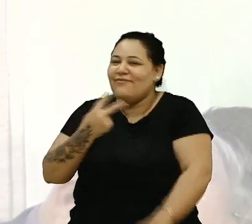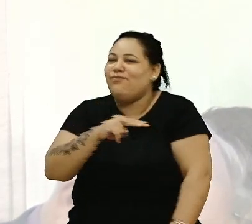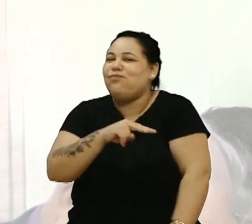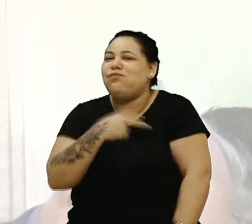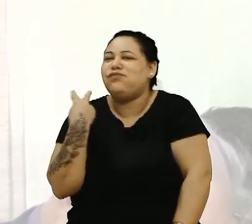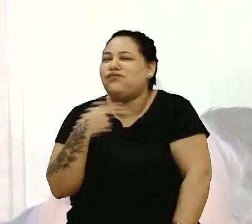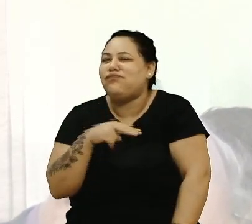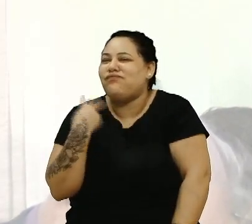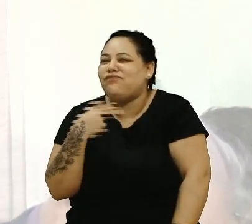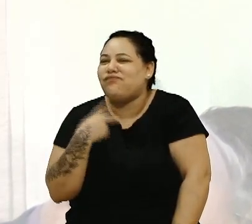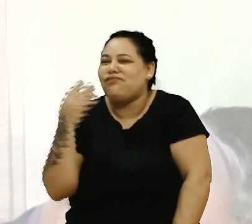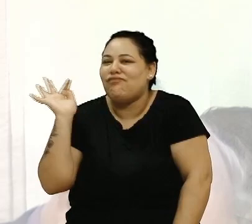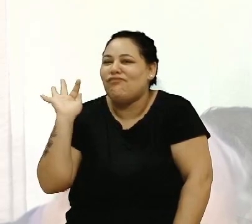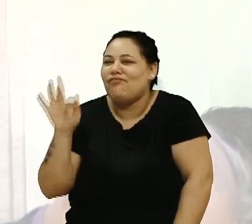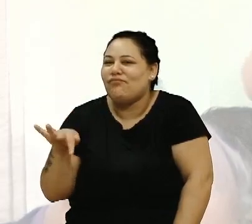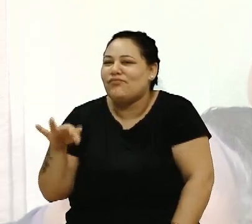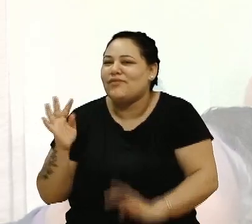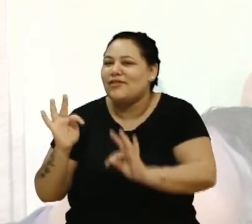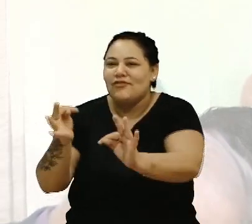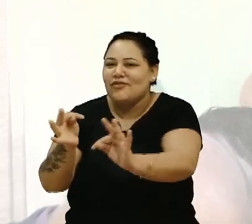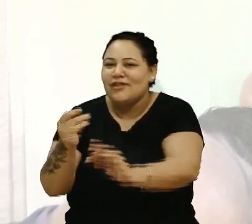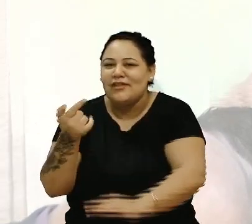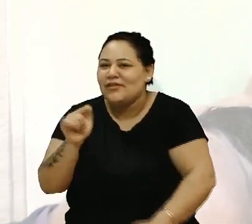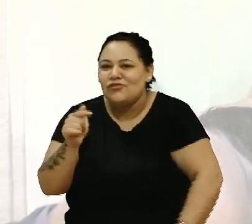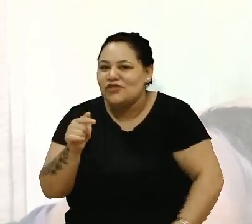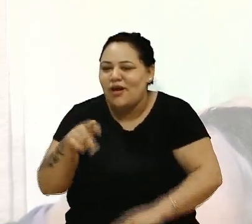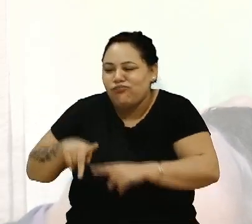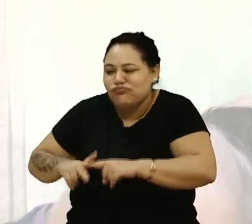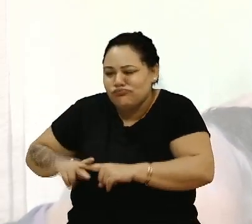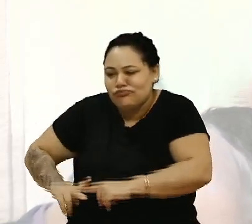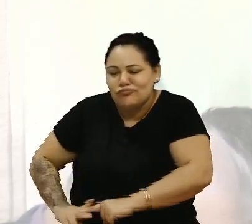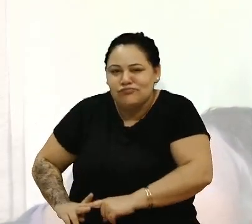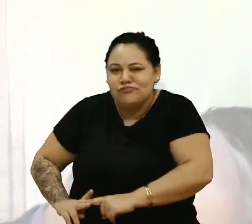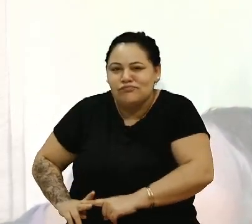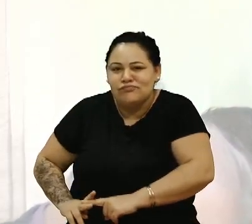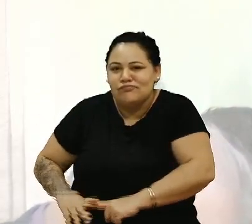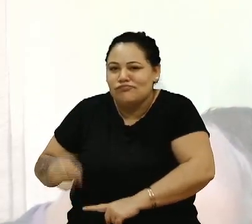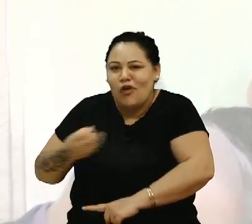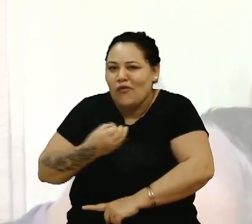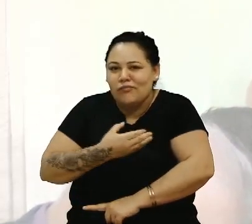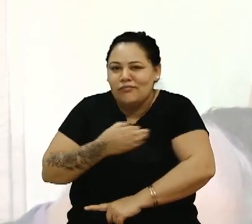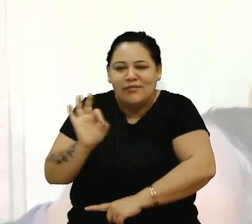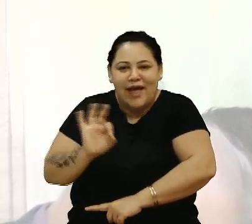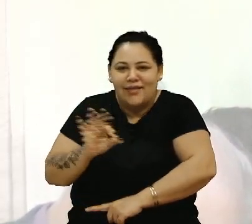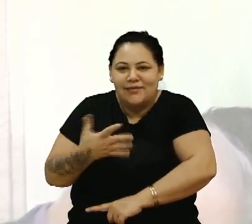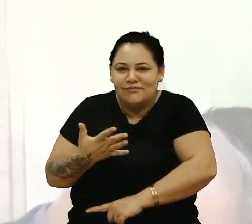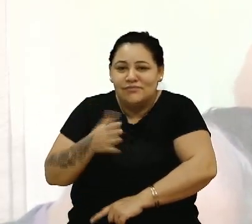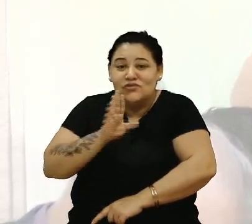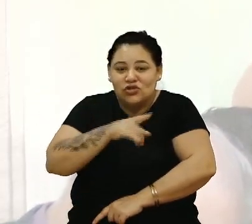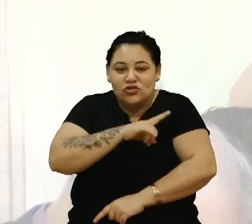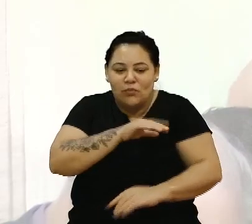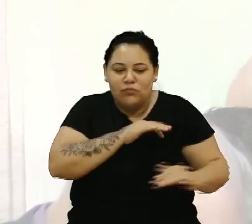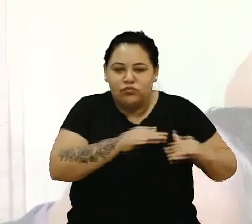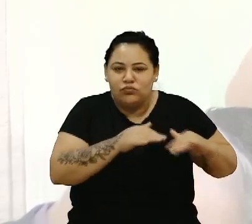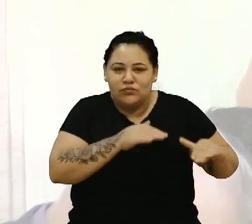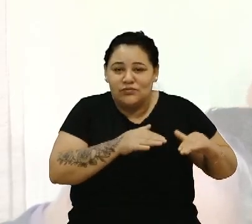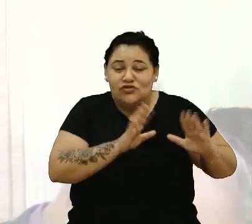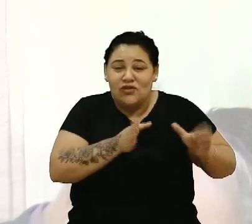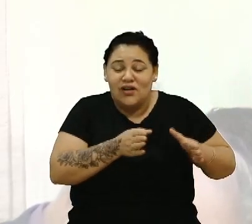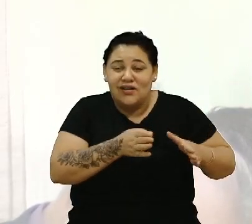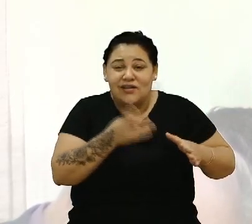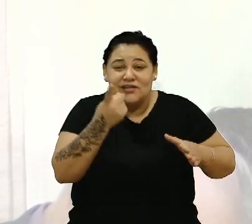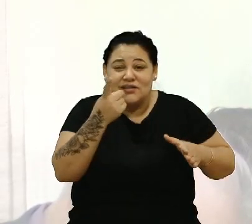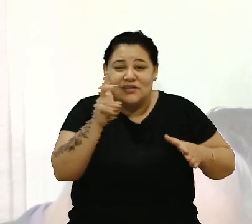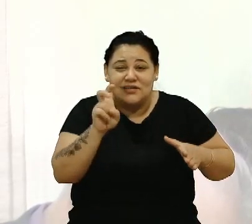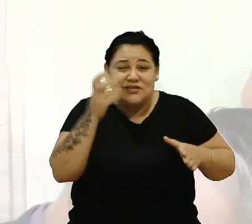sua tecnologia, não existia mais atualização, estava dando problema. Nos últimos 15 dias tinha parado 2 vezes essa máquina. Era